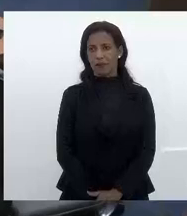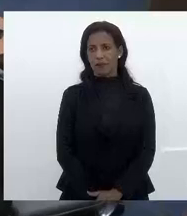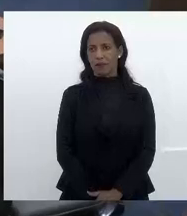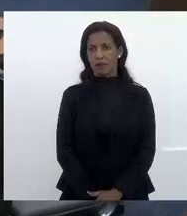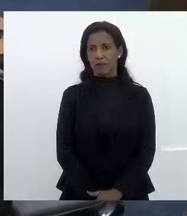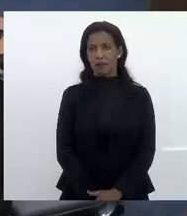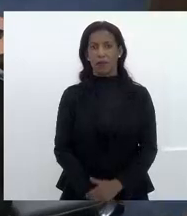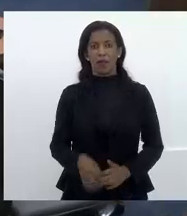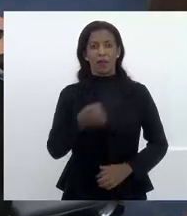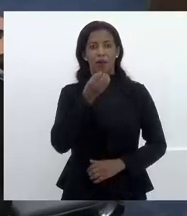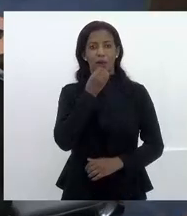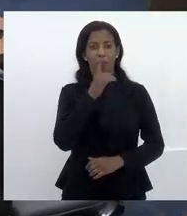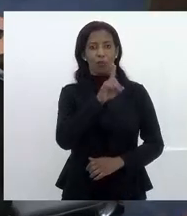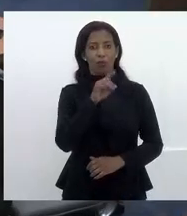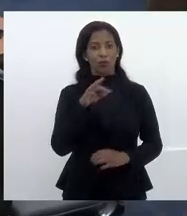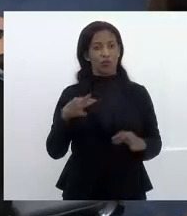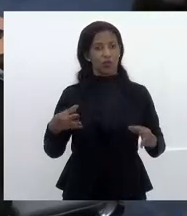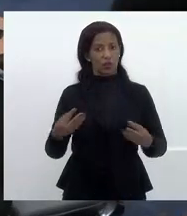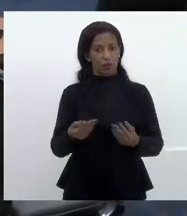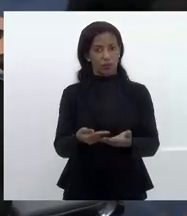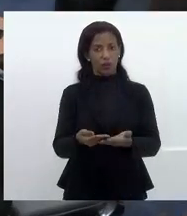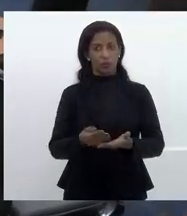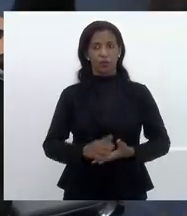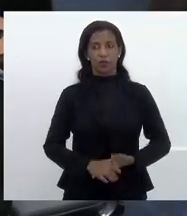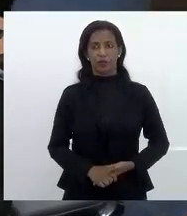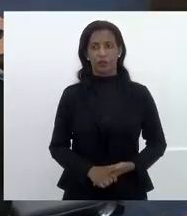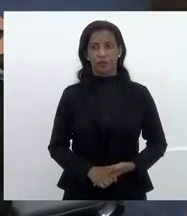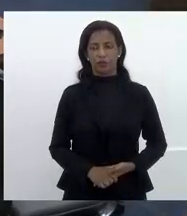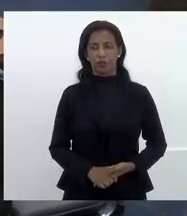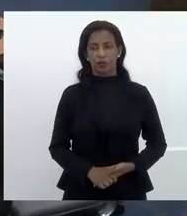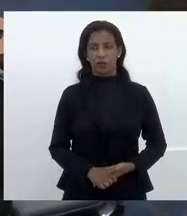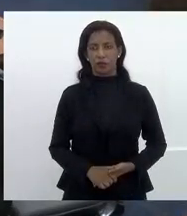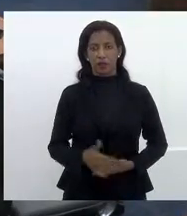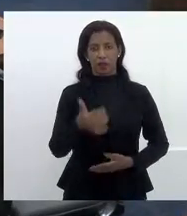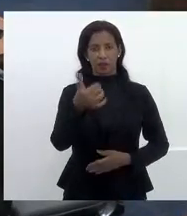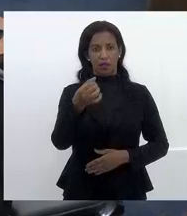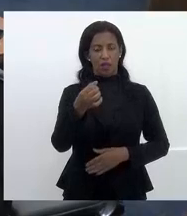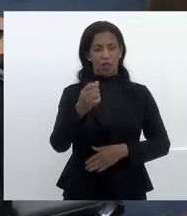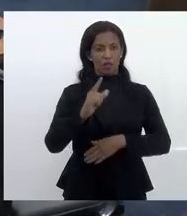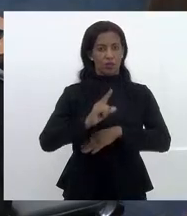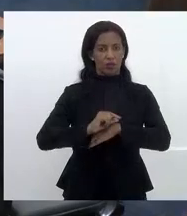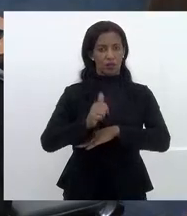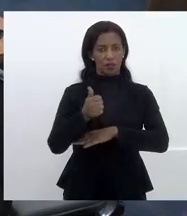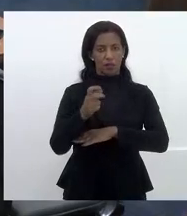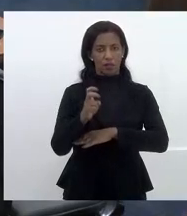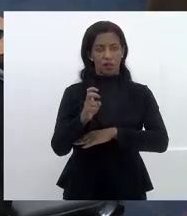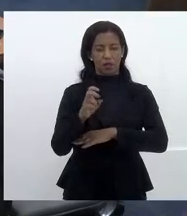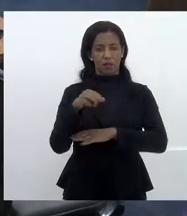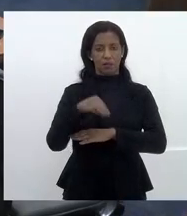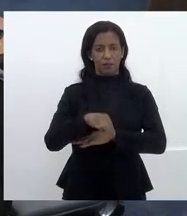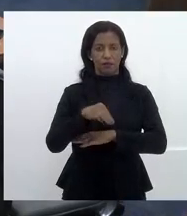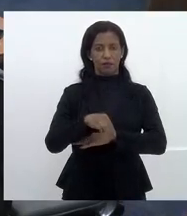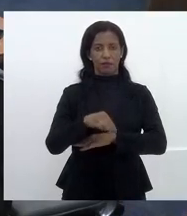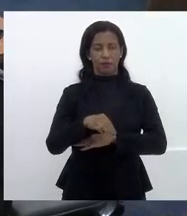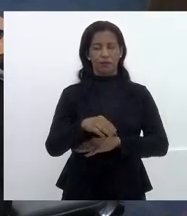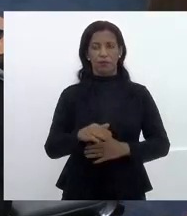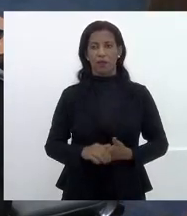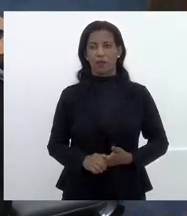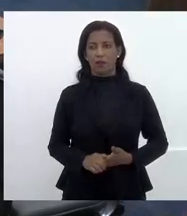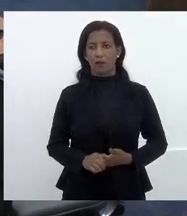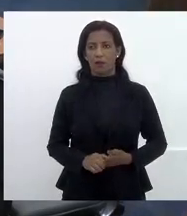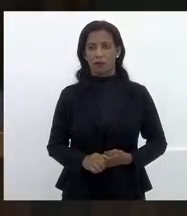Oi bom dia a todos e as 10:15 do